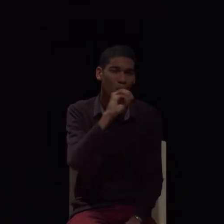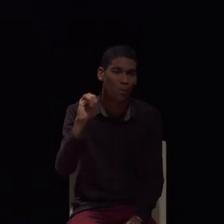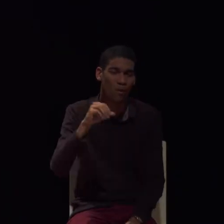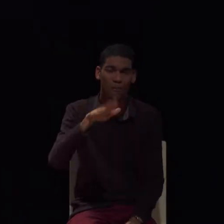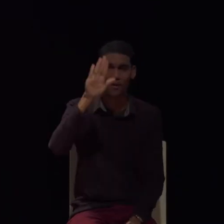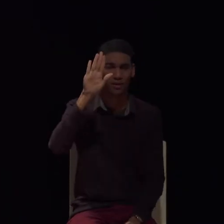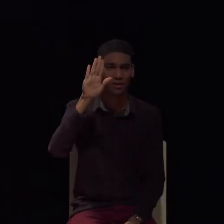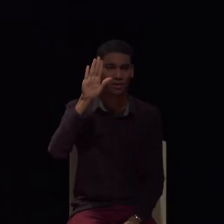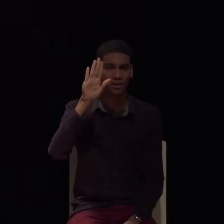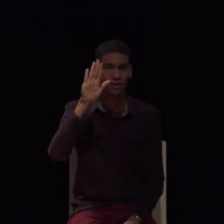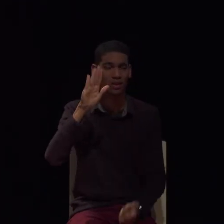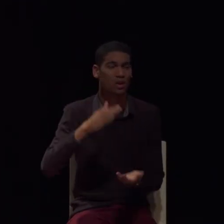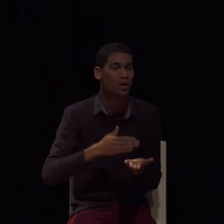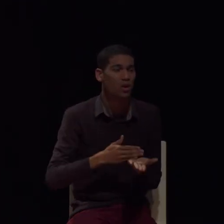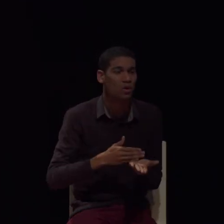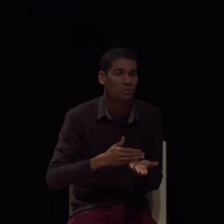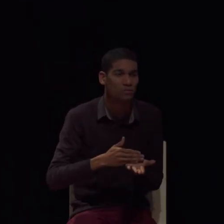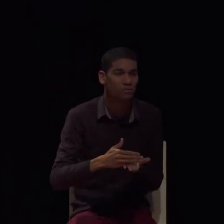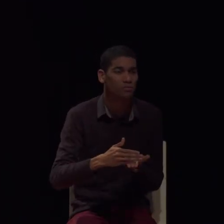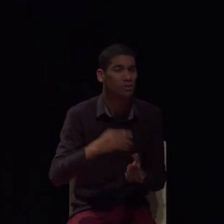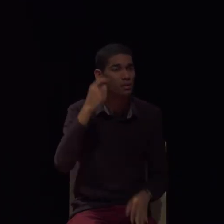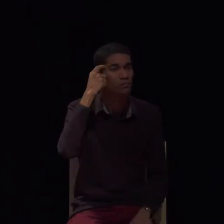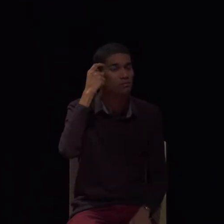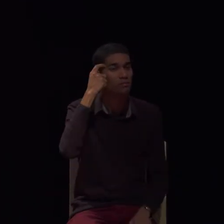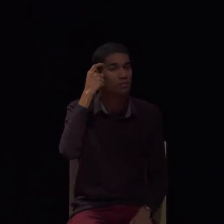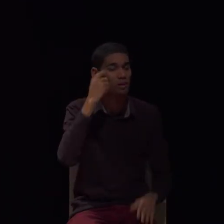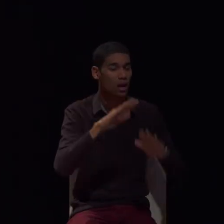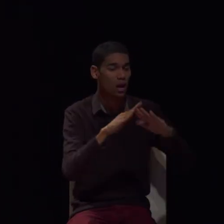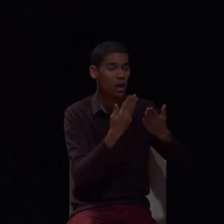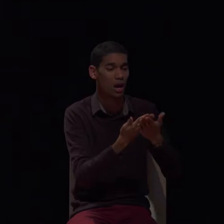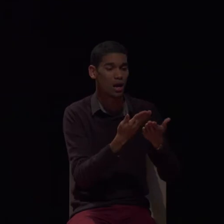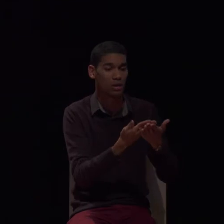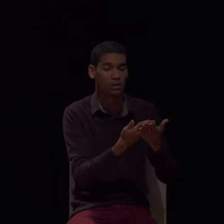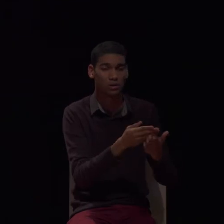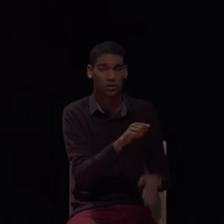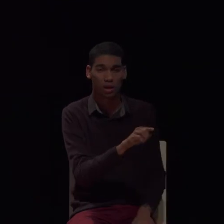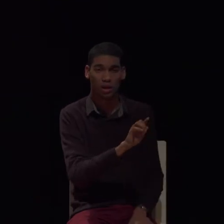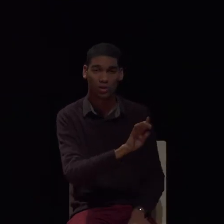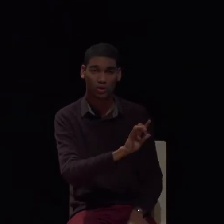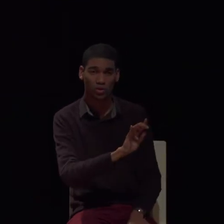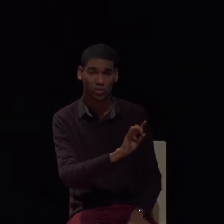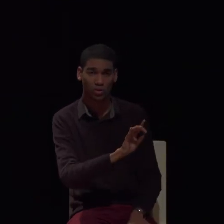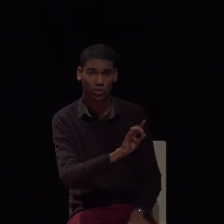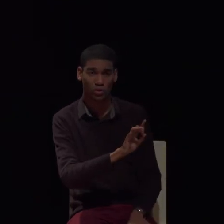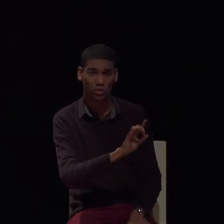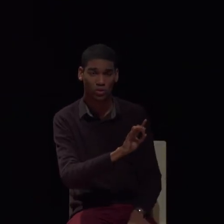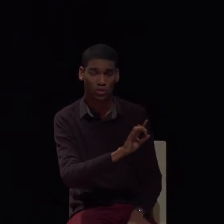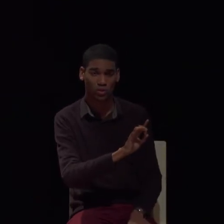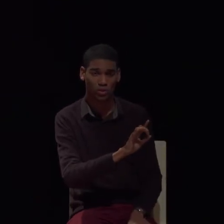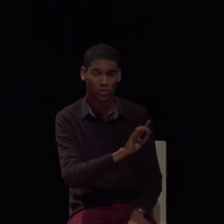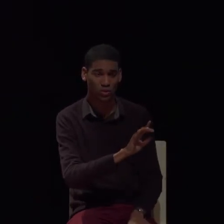precisa começar a pensar que a escola sozinha ela não vai conseguir produzir saídas